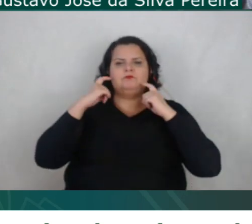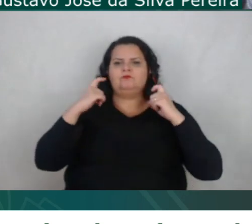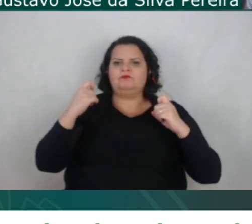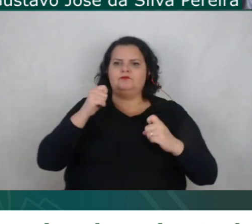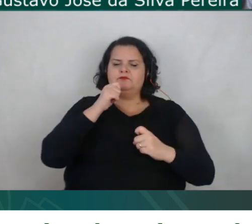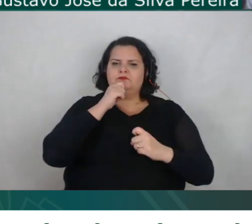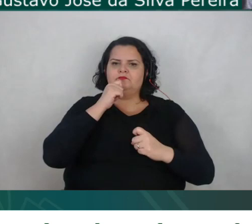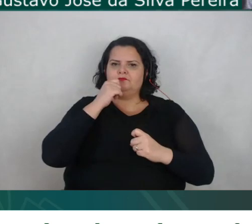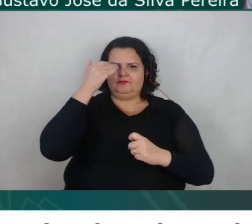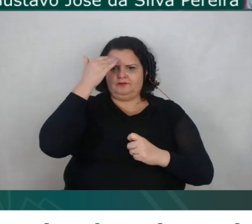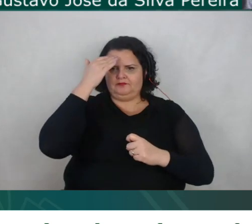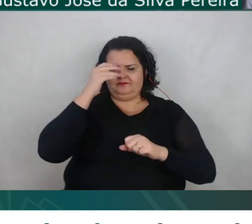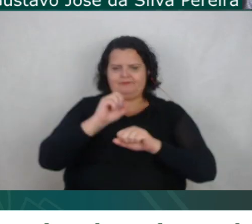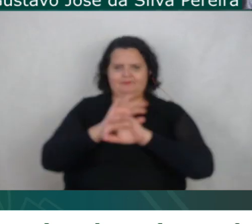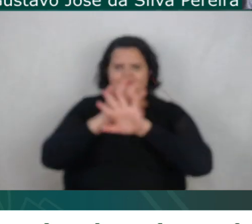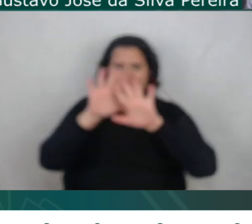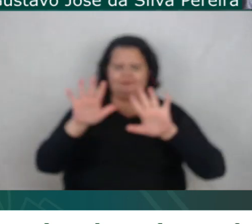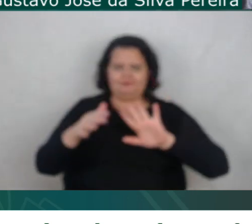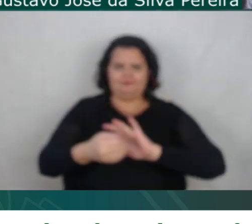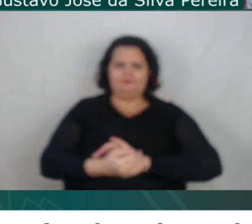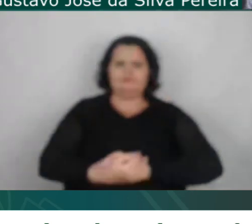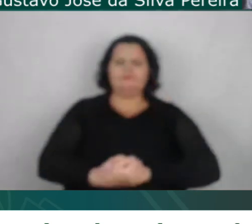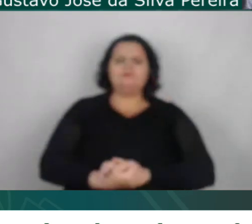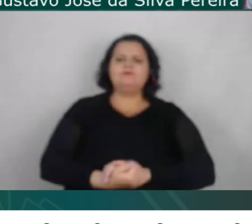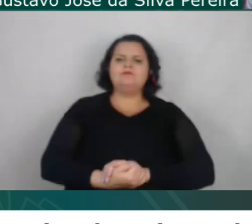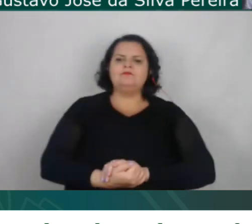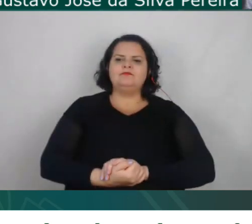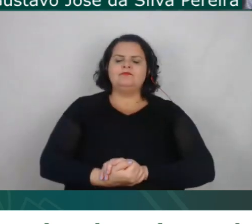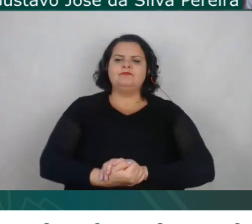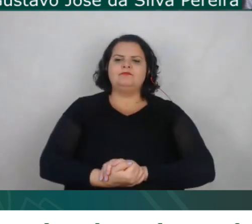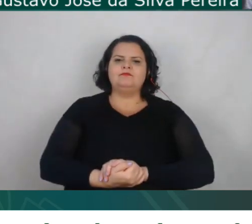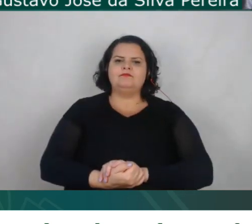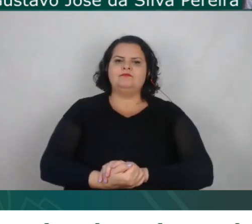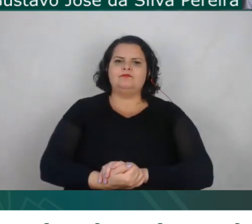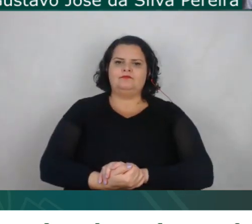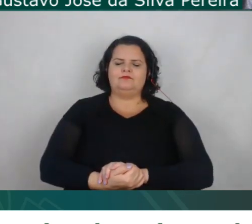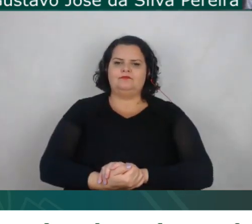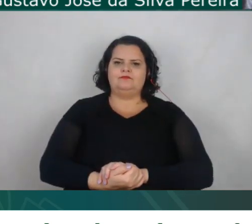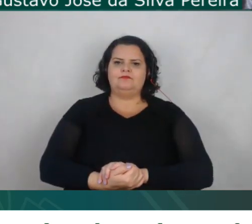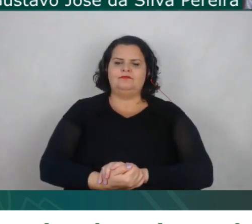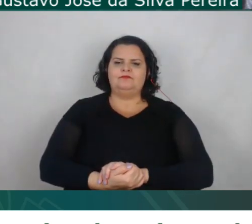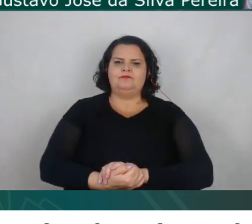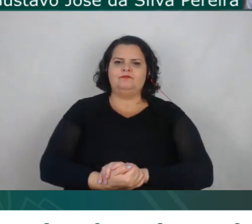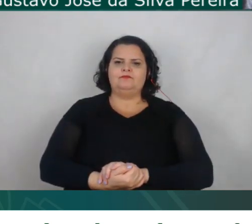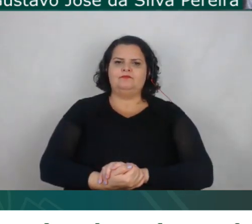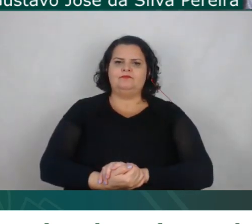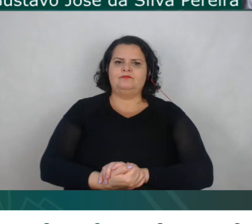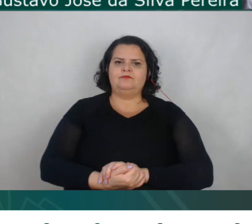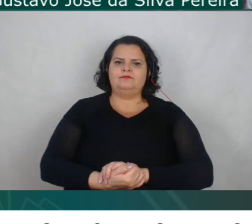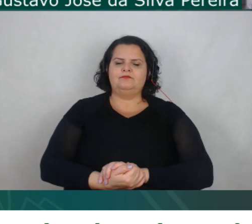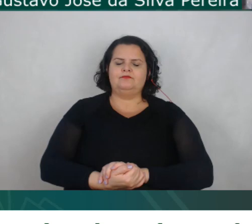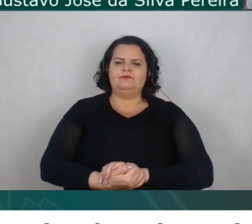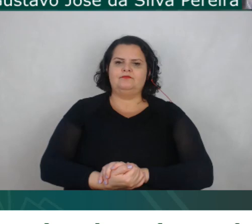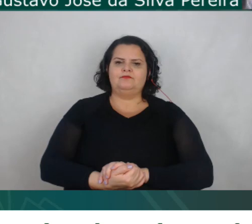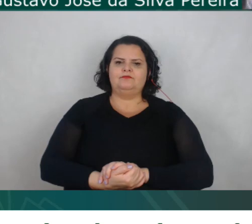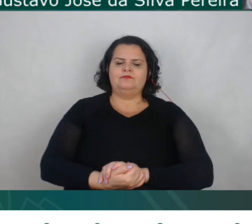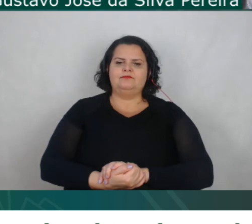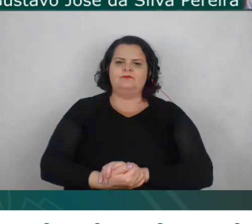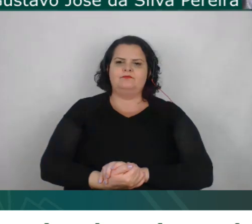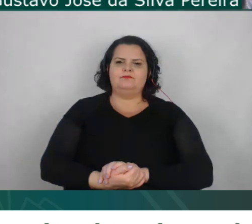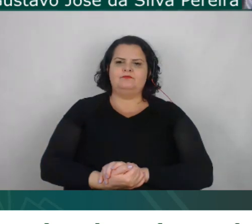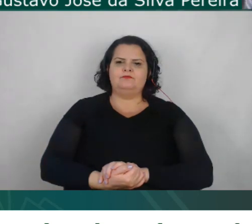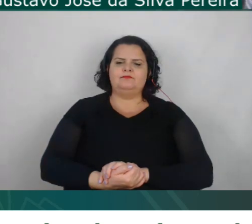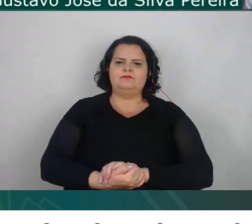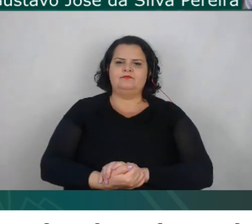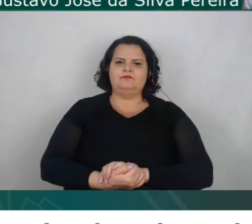queria fazer uma crítica, você perguntou, Marimélia, eu acho precoce as pessoas